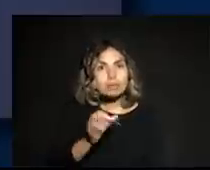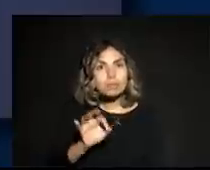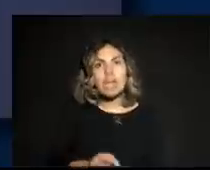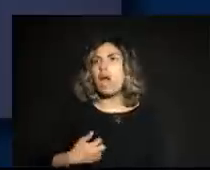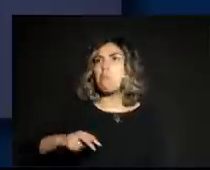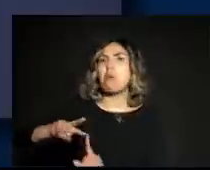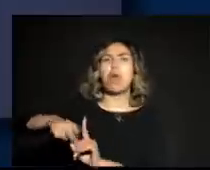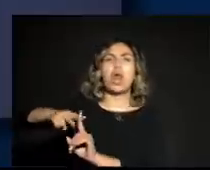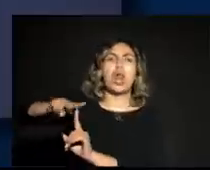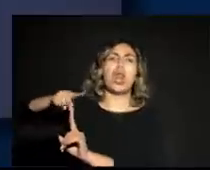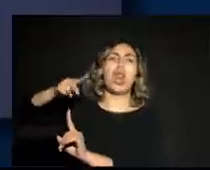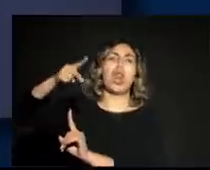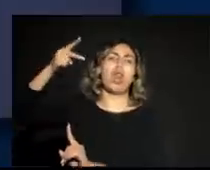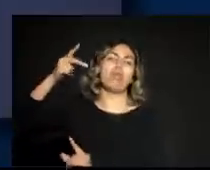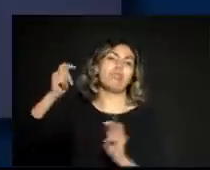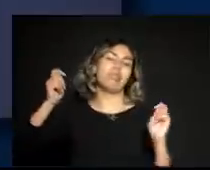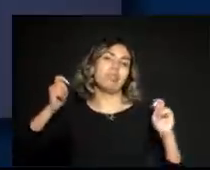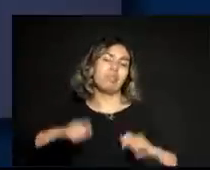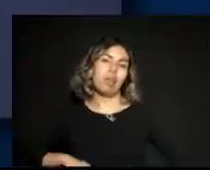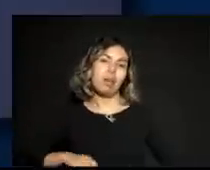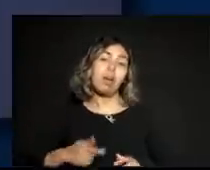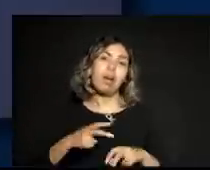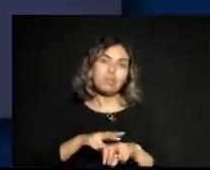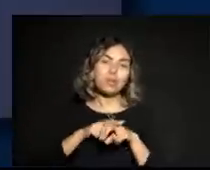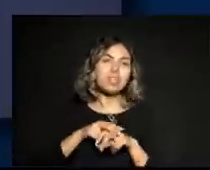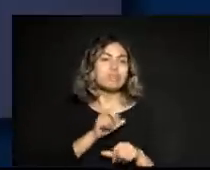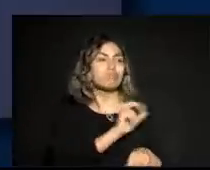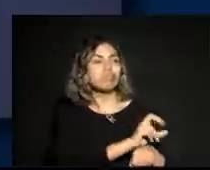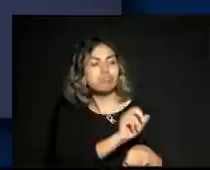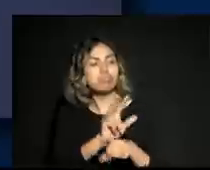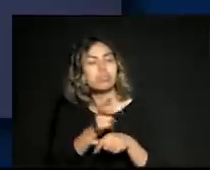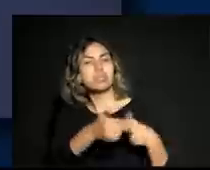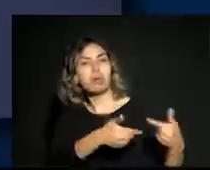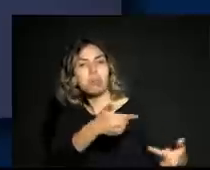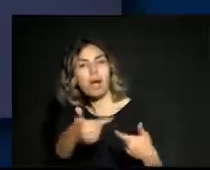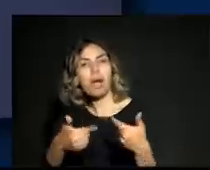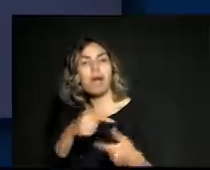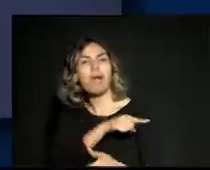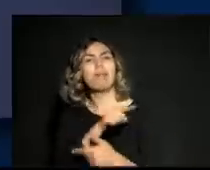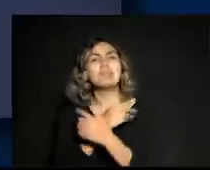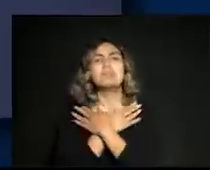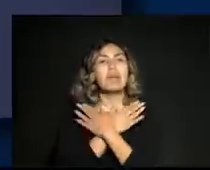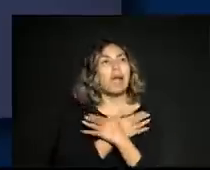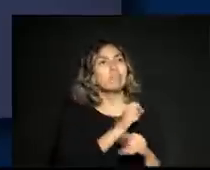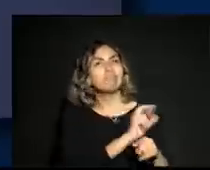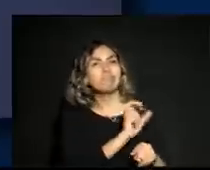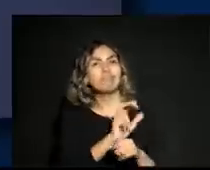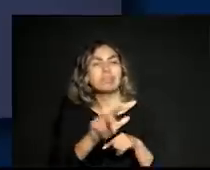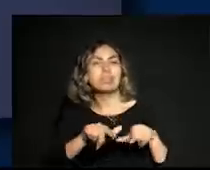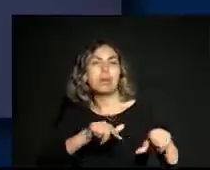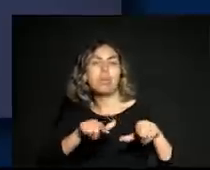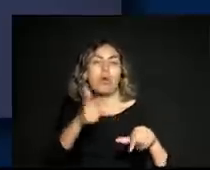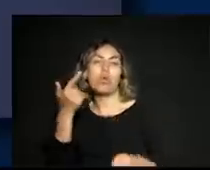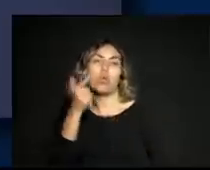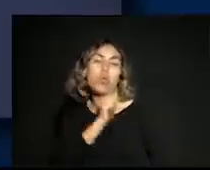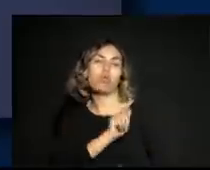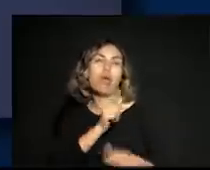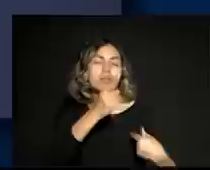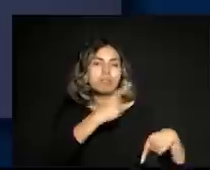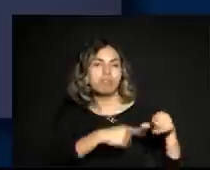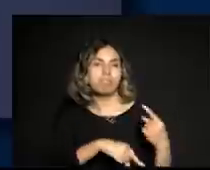Brasil é voar bom e é isso que vai gerar emprego e renda para nossa sociedade então é